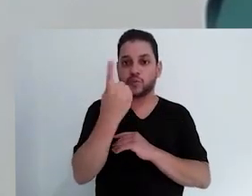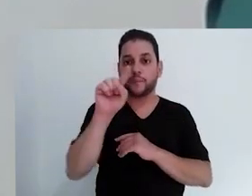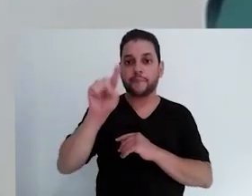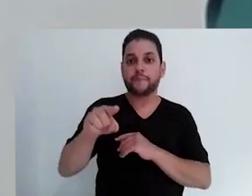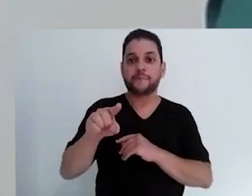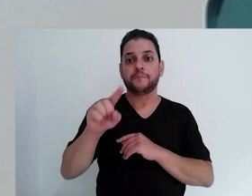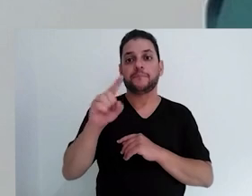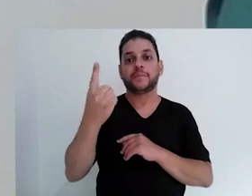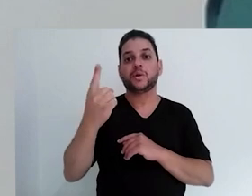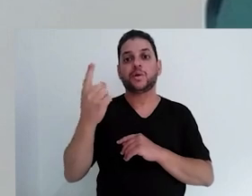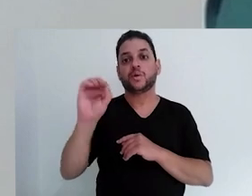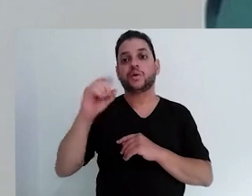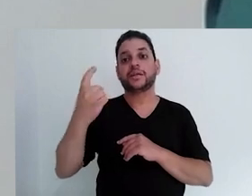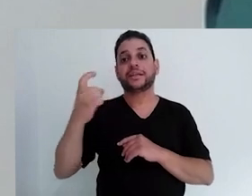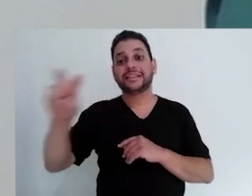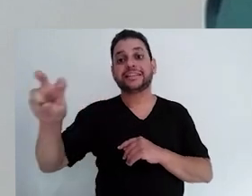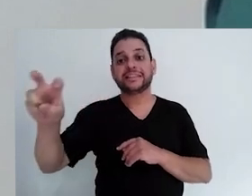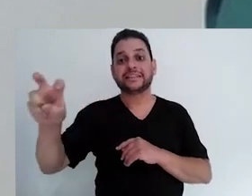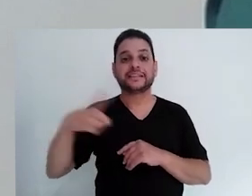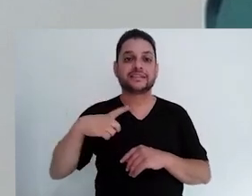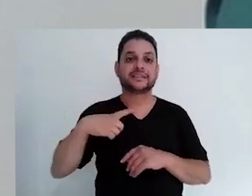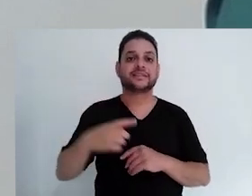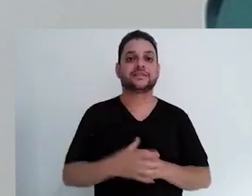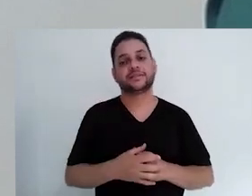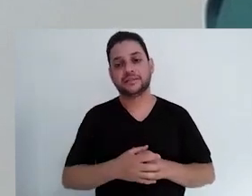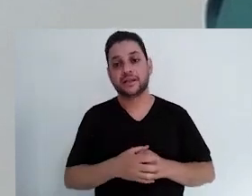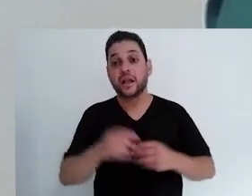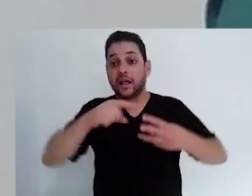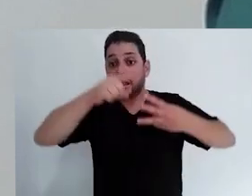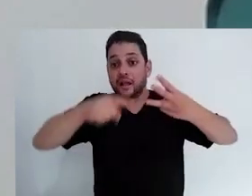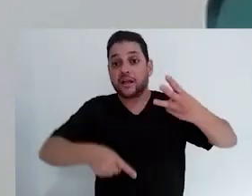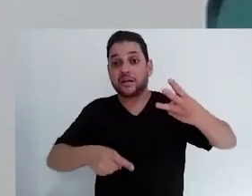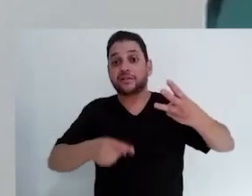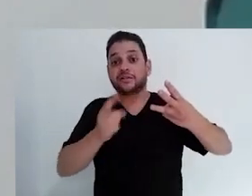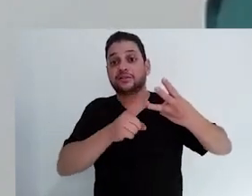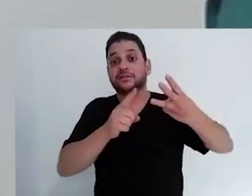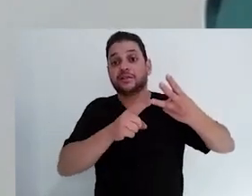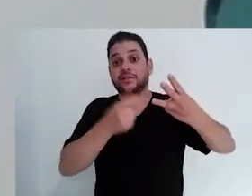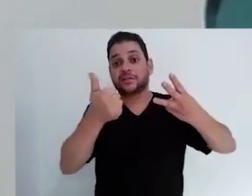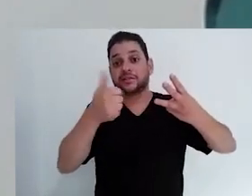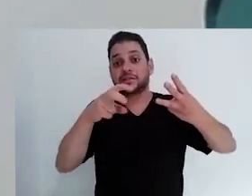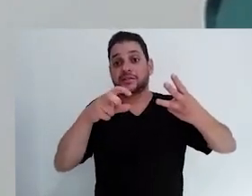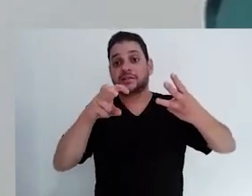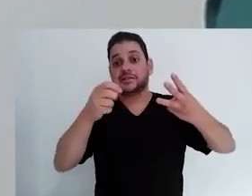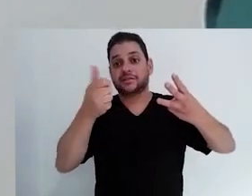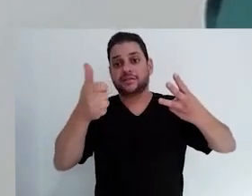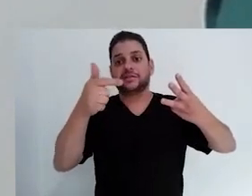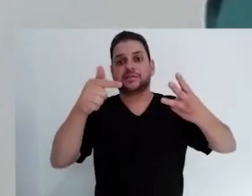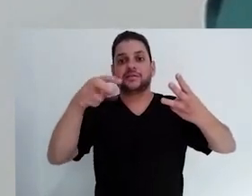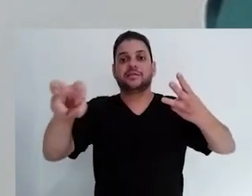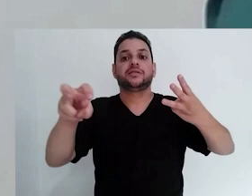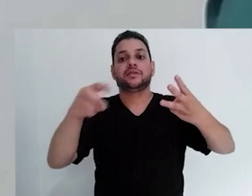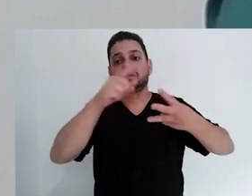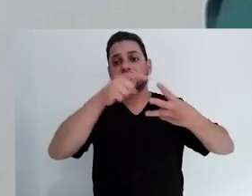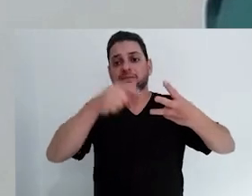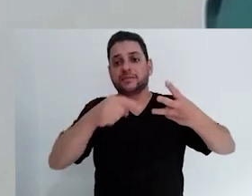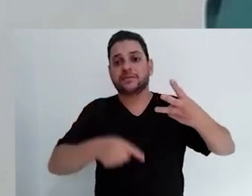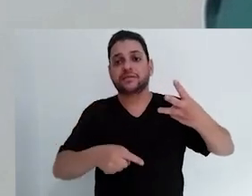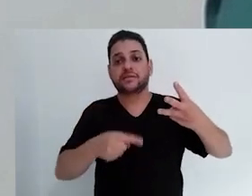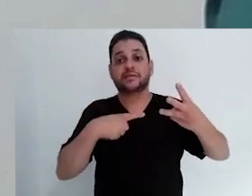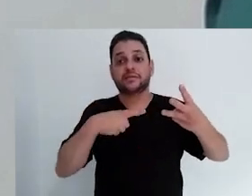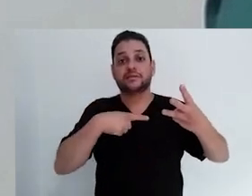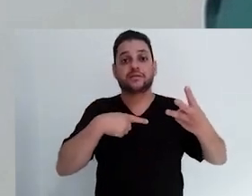núcleo, 656 no segundo e 175 no terceiro núcleo. Proferidas